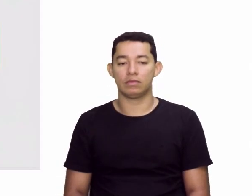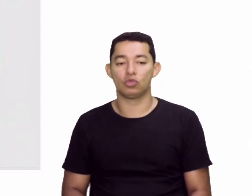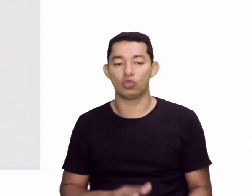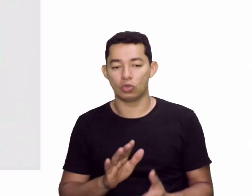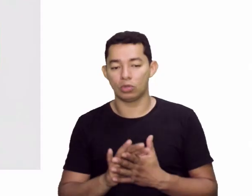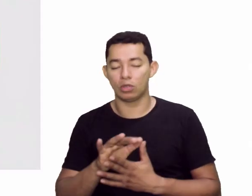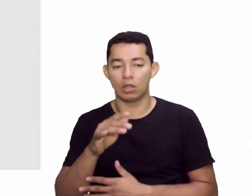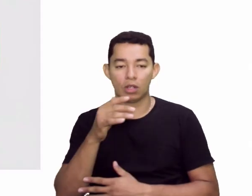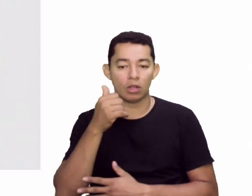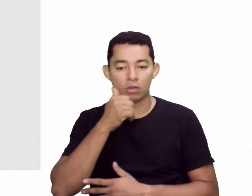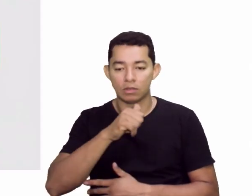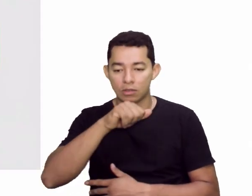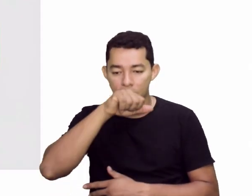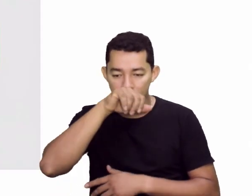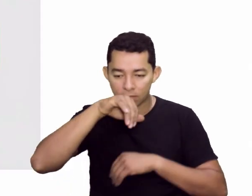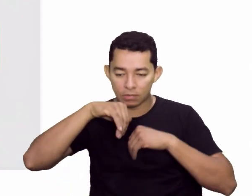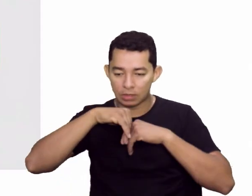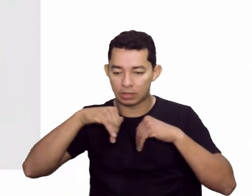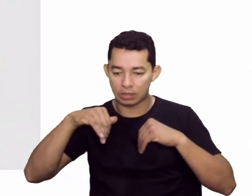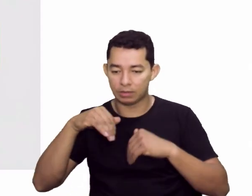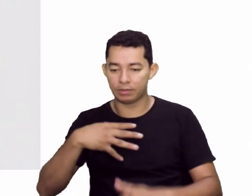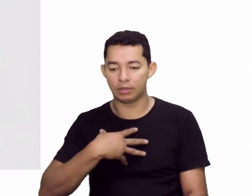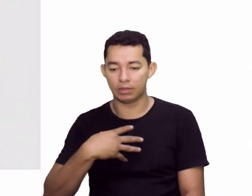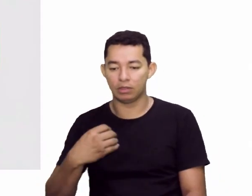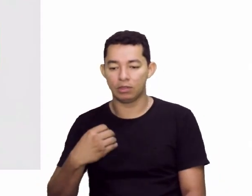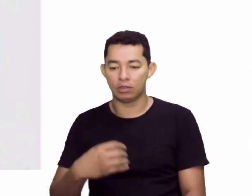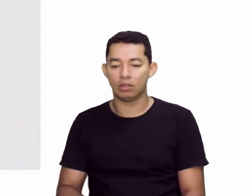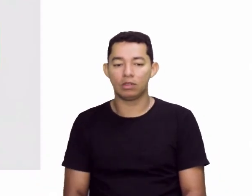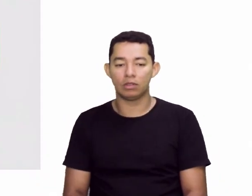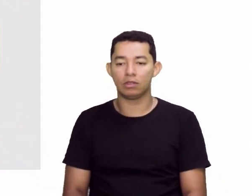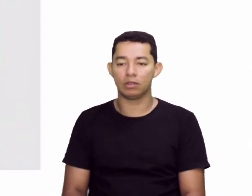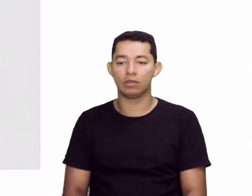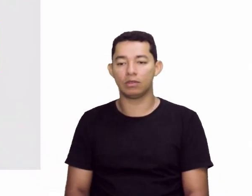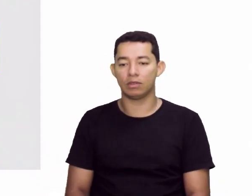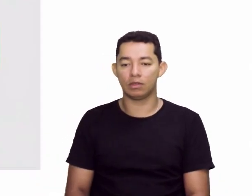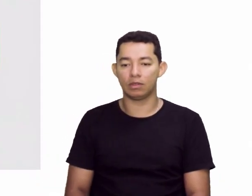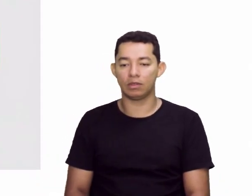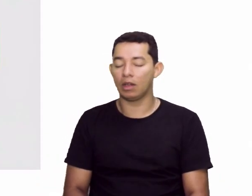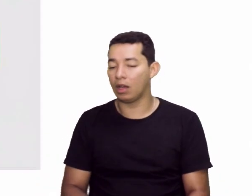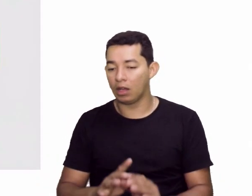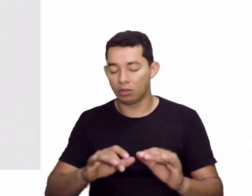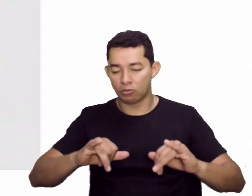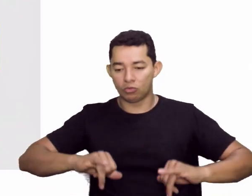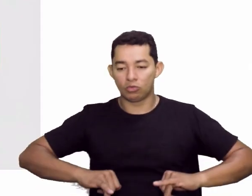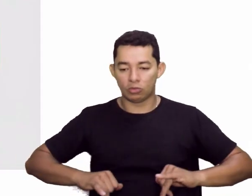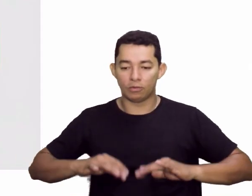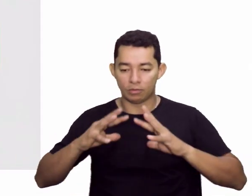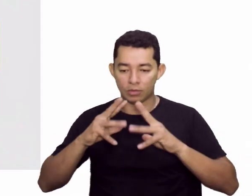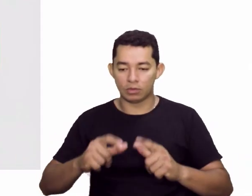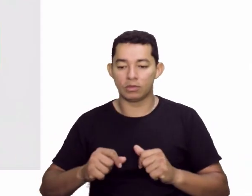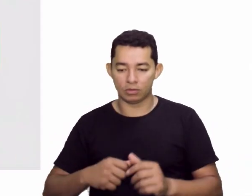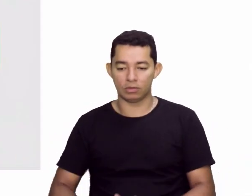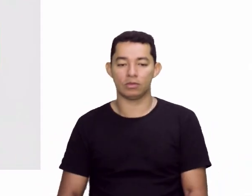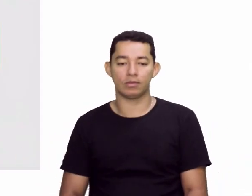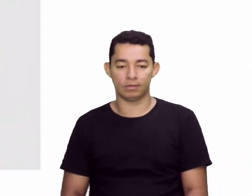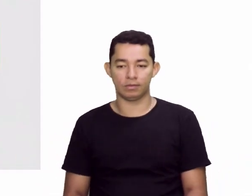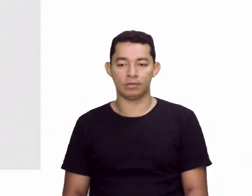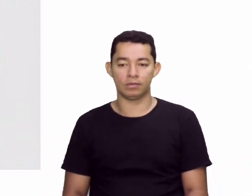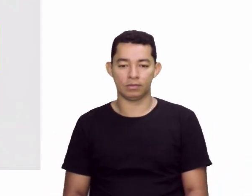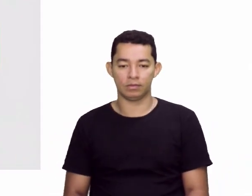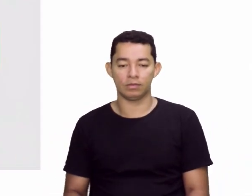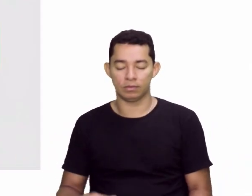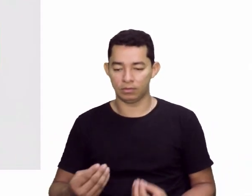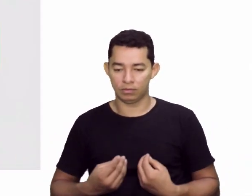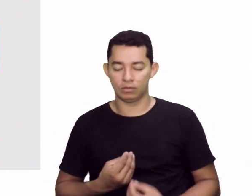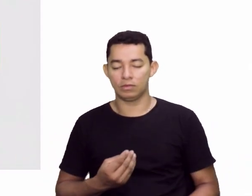separada dos filhos pelos soldados, aquele sofrimento todo, você entra na vida, você